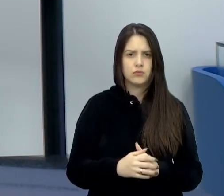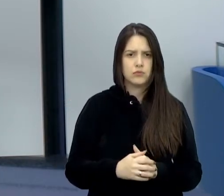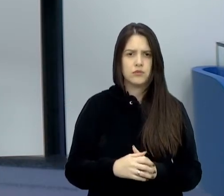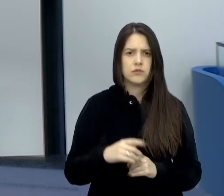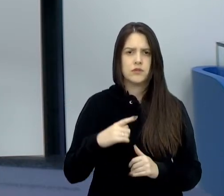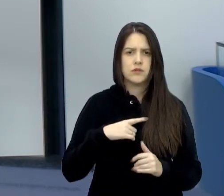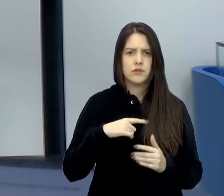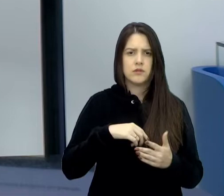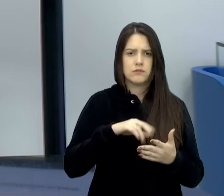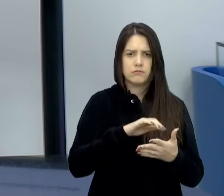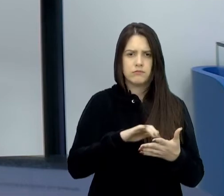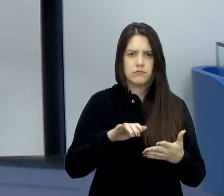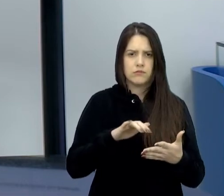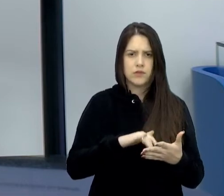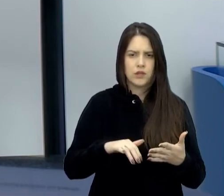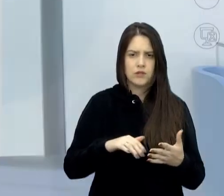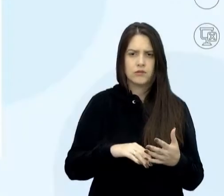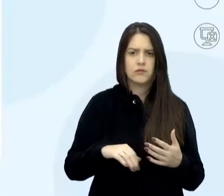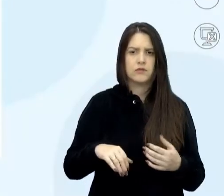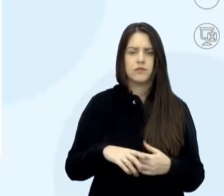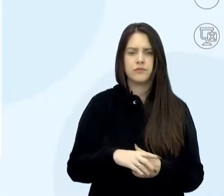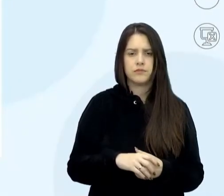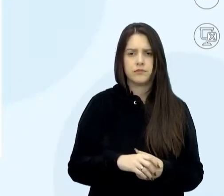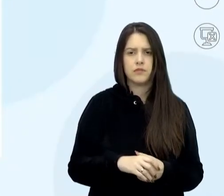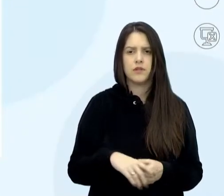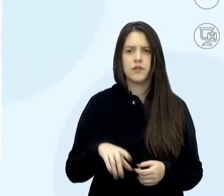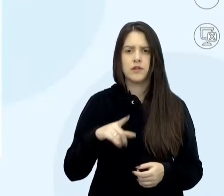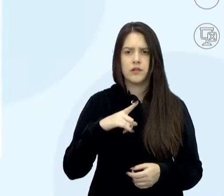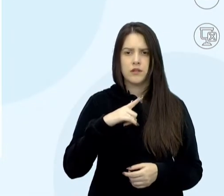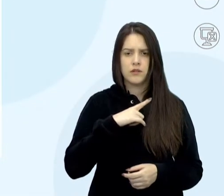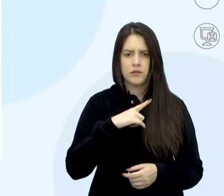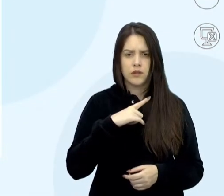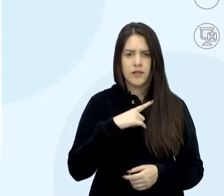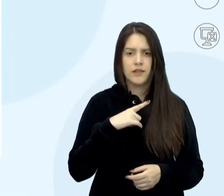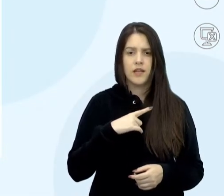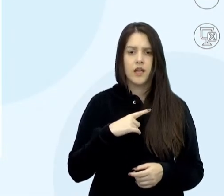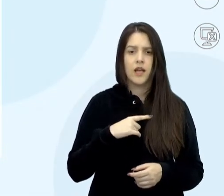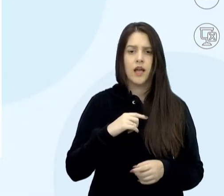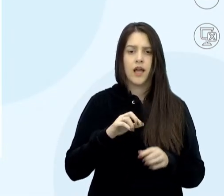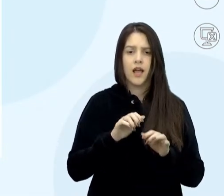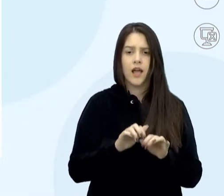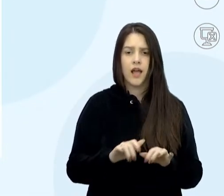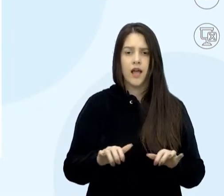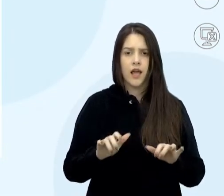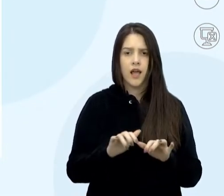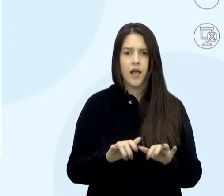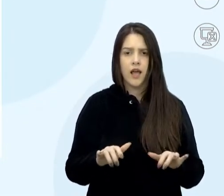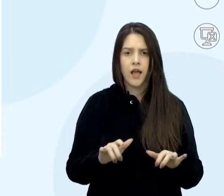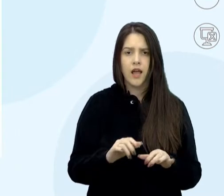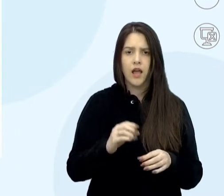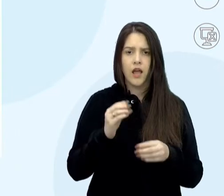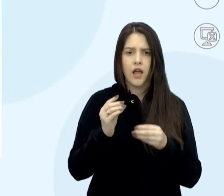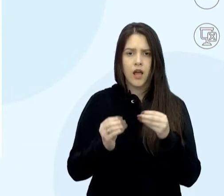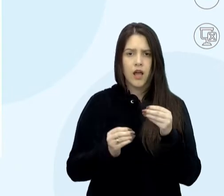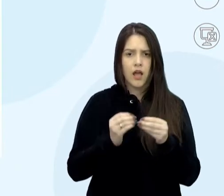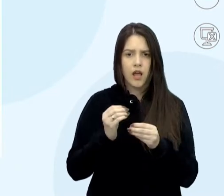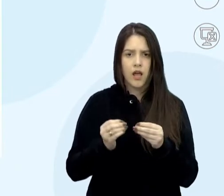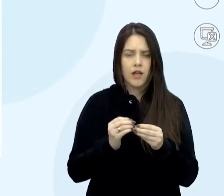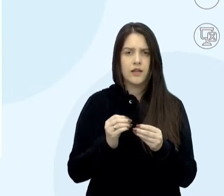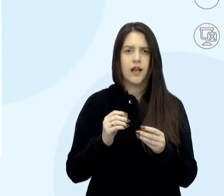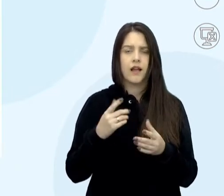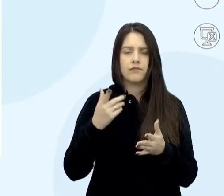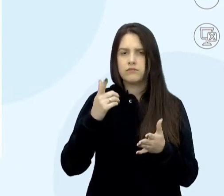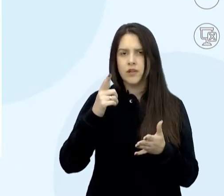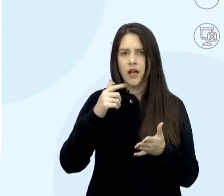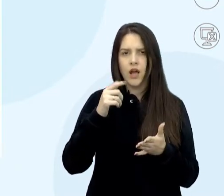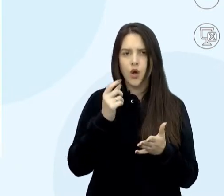desses dados para dar os R$ 121. E aqui vem a descrição, que chama-se, nesse caso, a composição da conta.